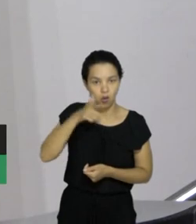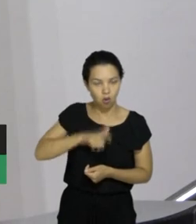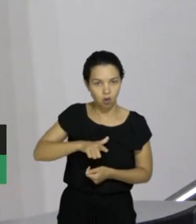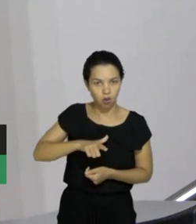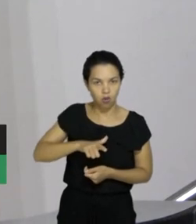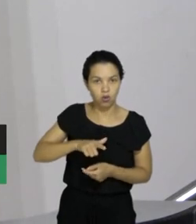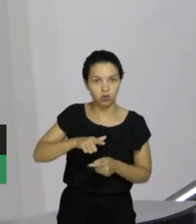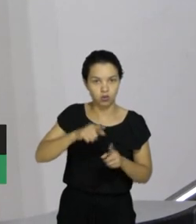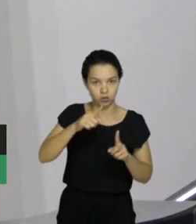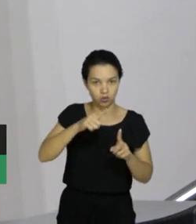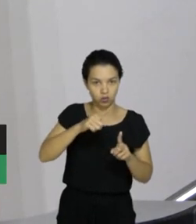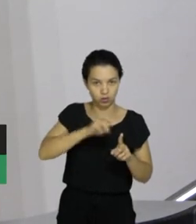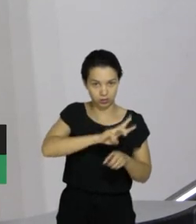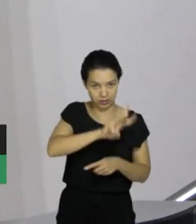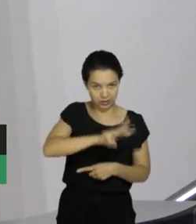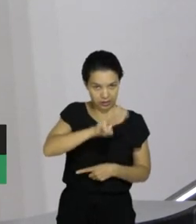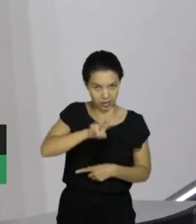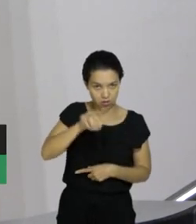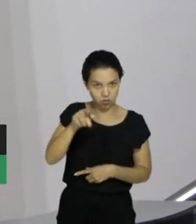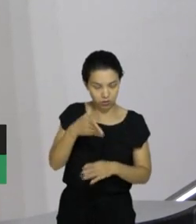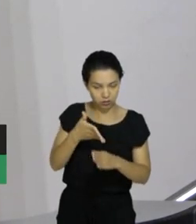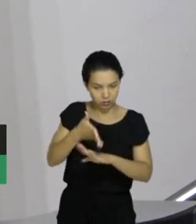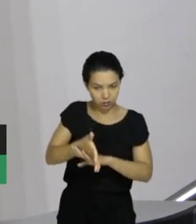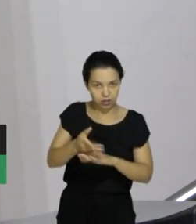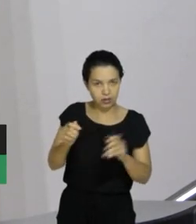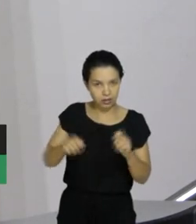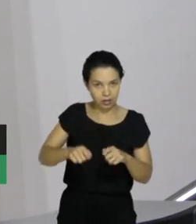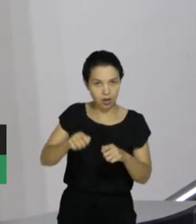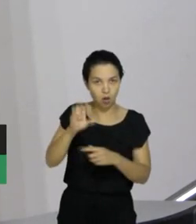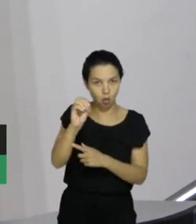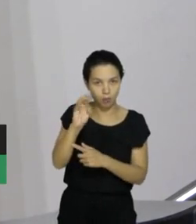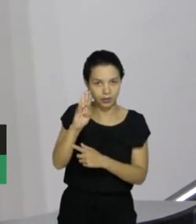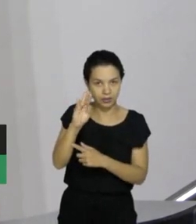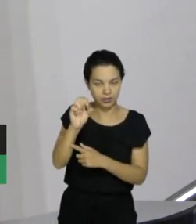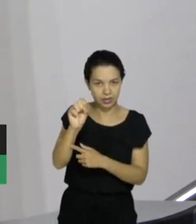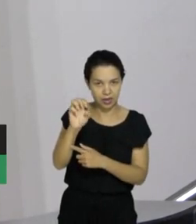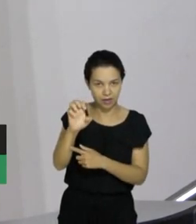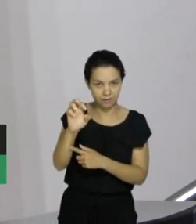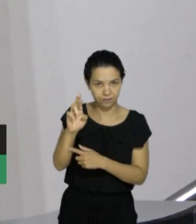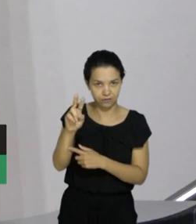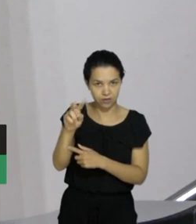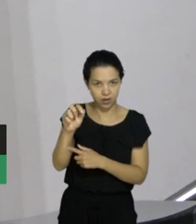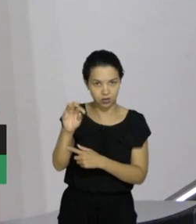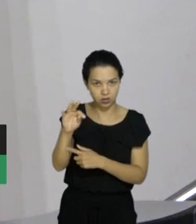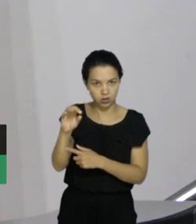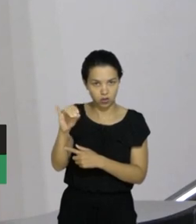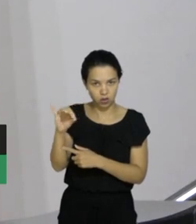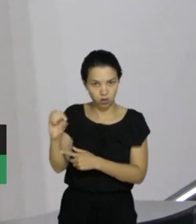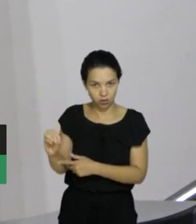Observatório que vocês podem acessar do celular de vocês qualquer pessoa de qualquer lugar